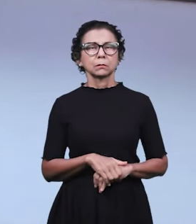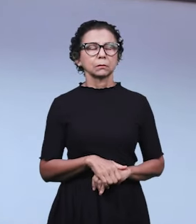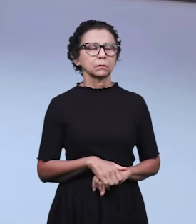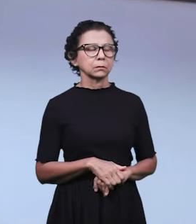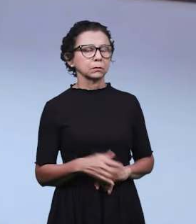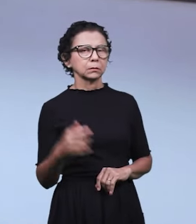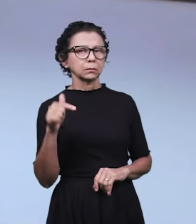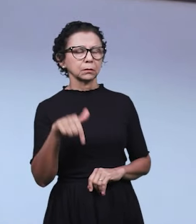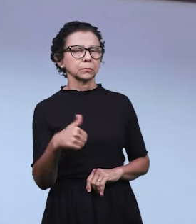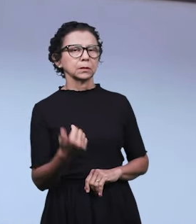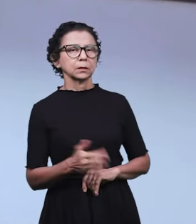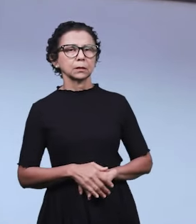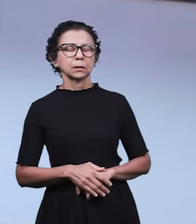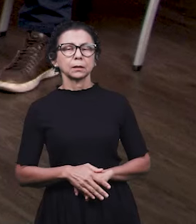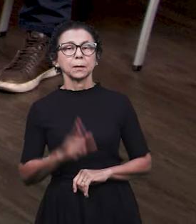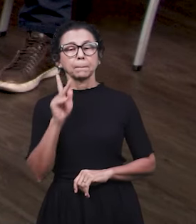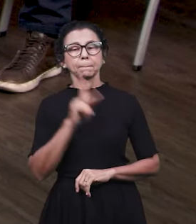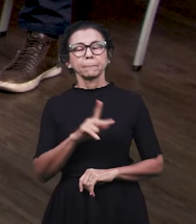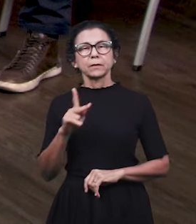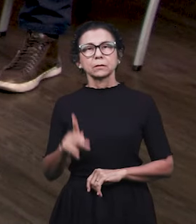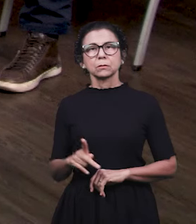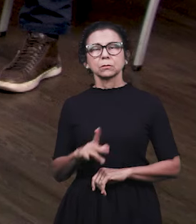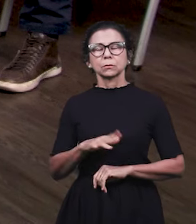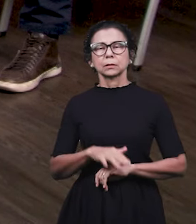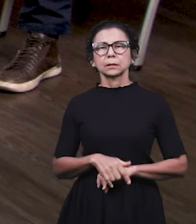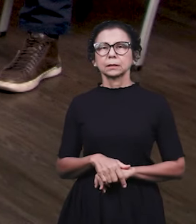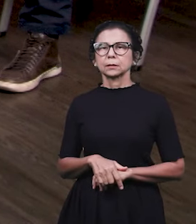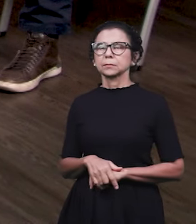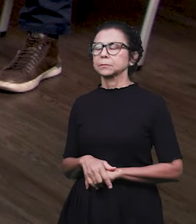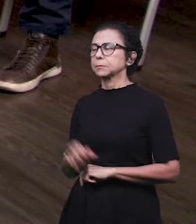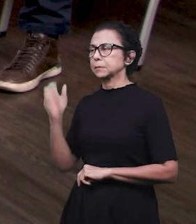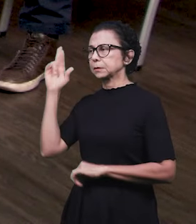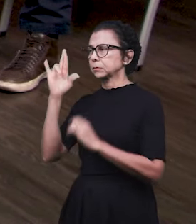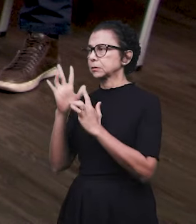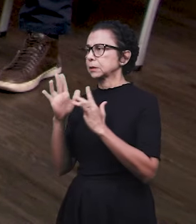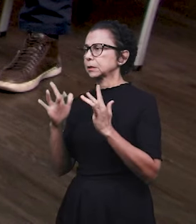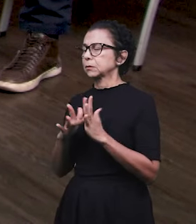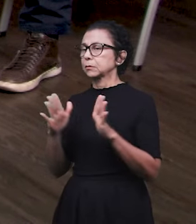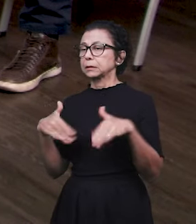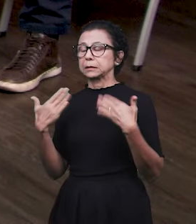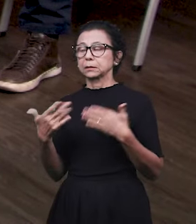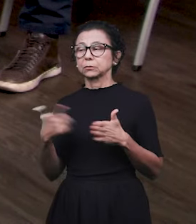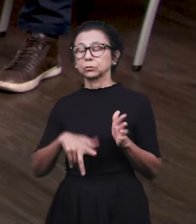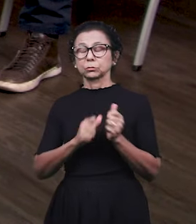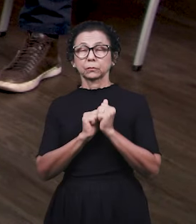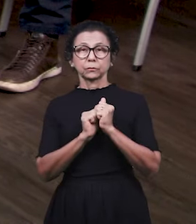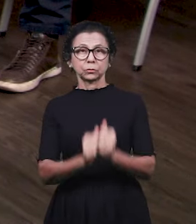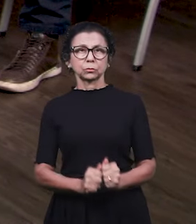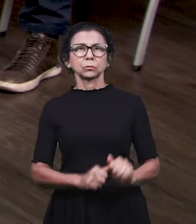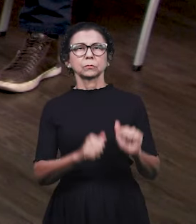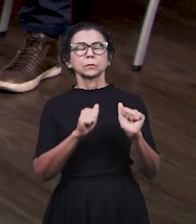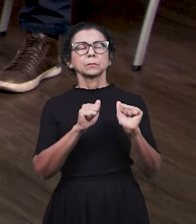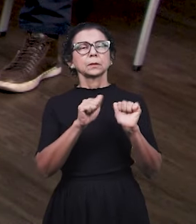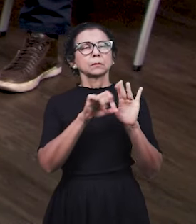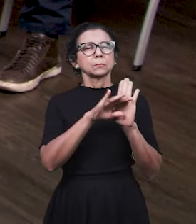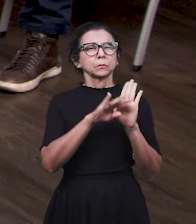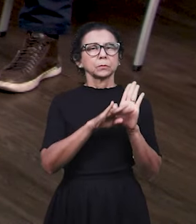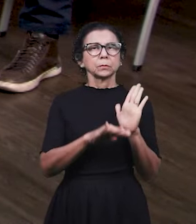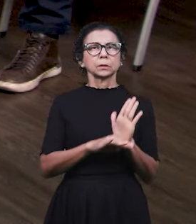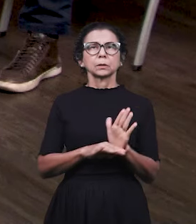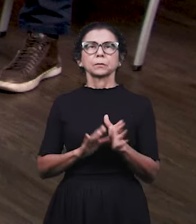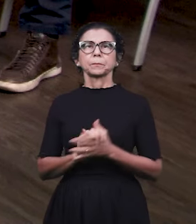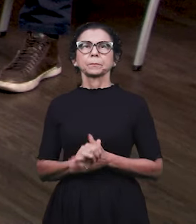Fernanda Becalha. Paz do Senhor, Fernanda. Paz do Senhor, Kézia. É uma alegria estarmos juntas para mais um programa. E